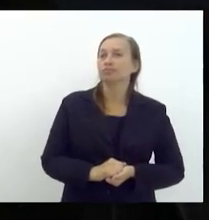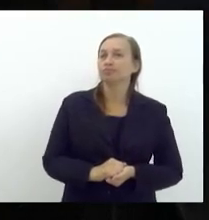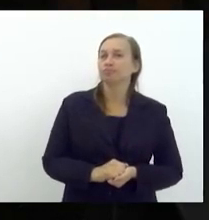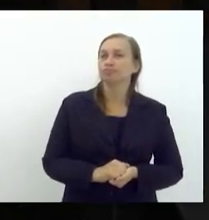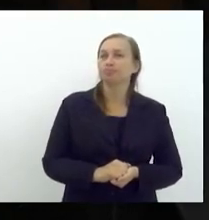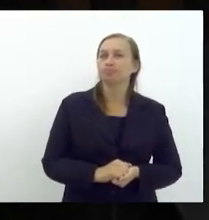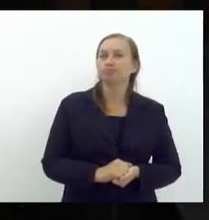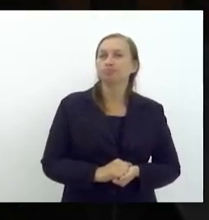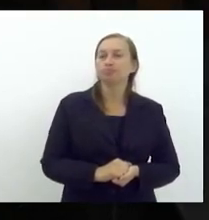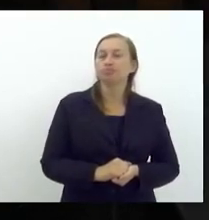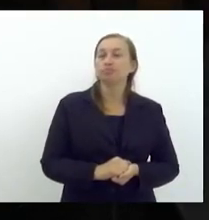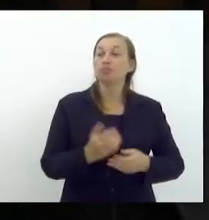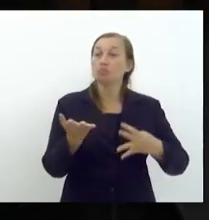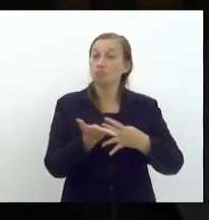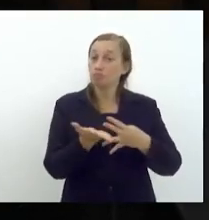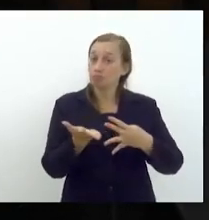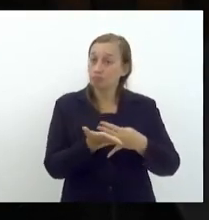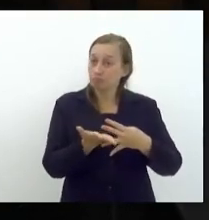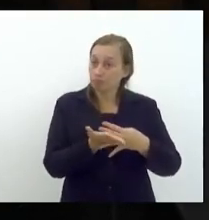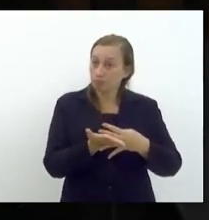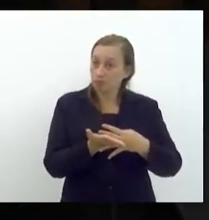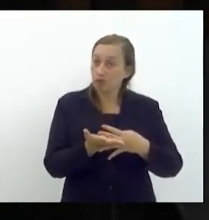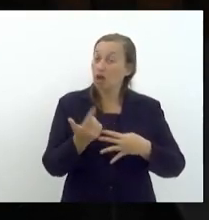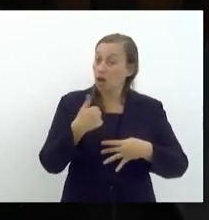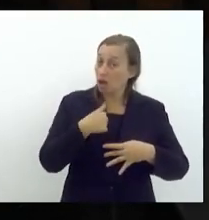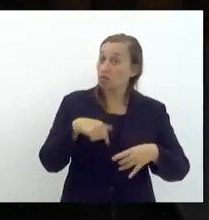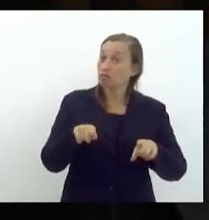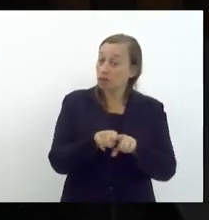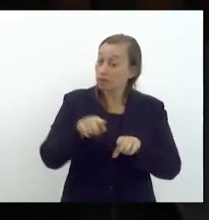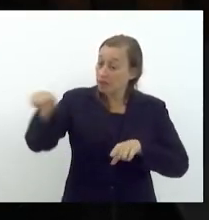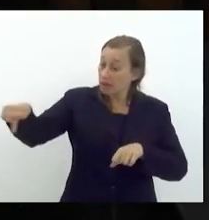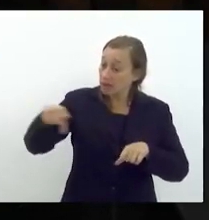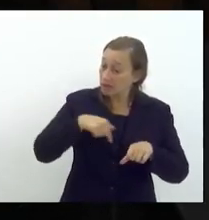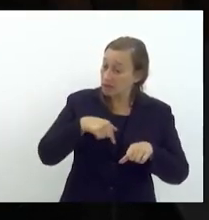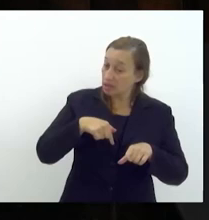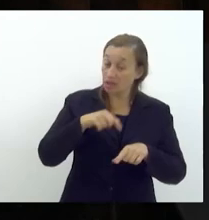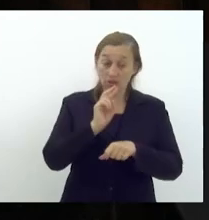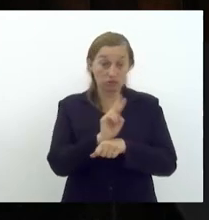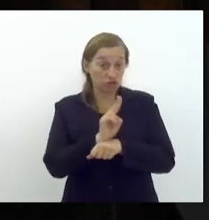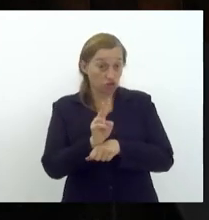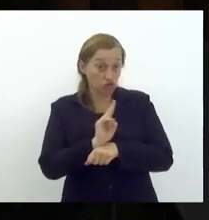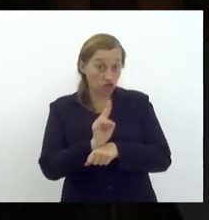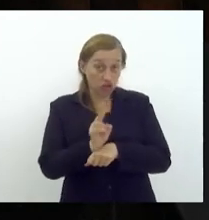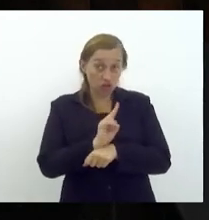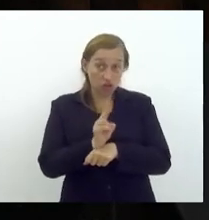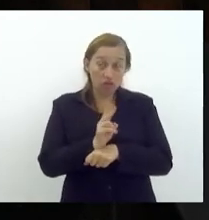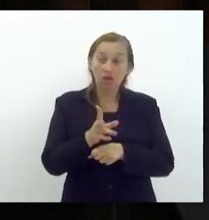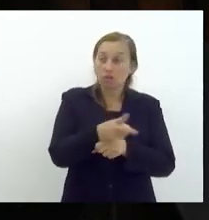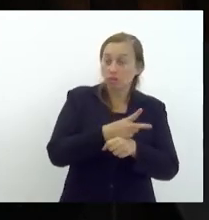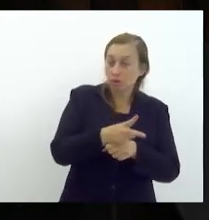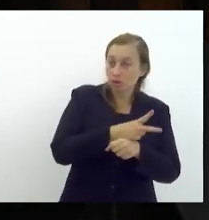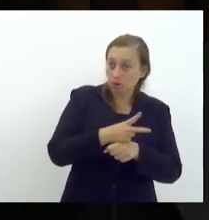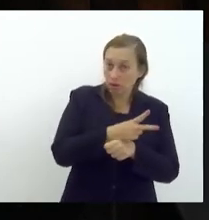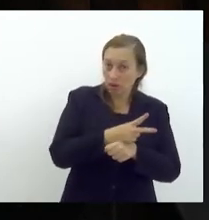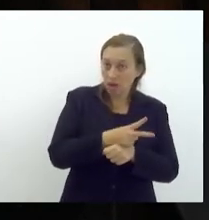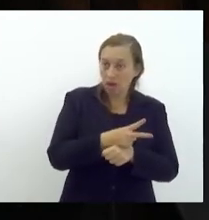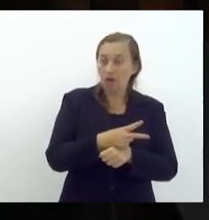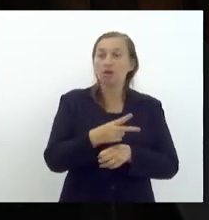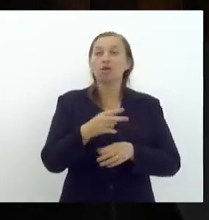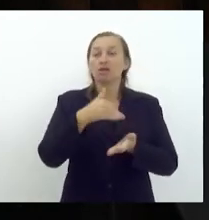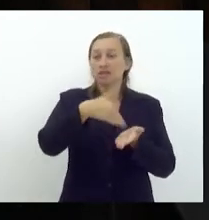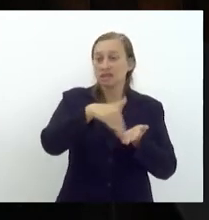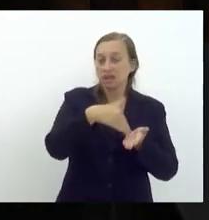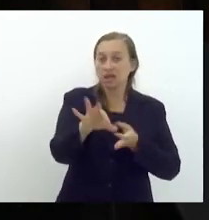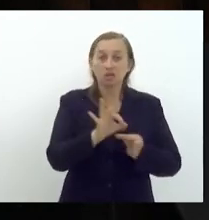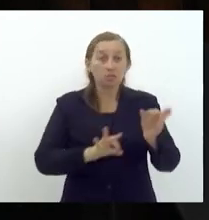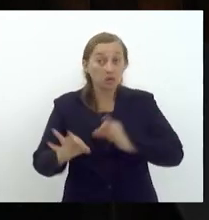de não recesso que eu também estarei aqui de plantão procurar o secretário de planejamento para